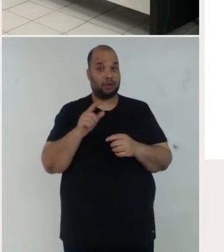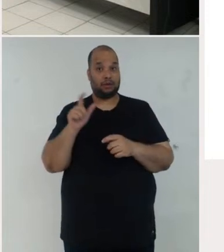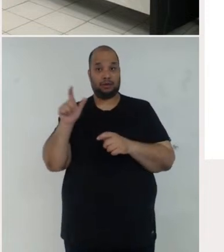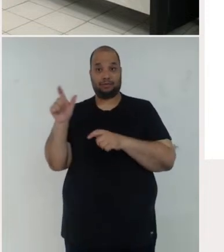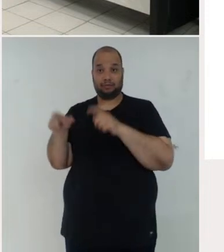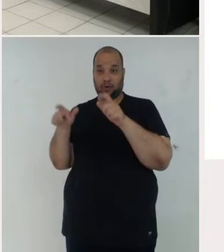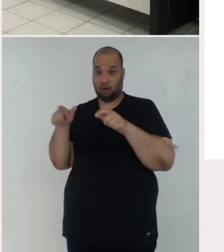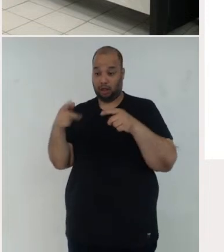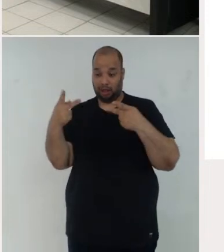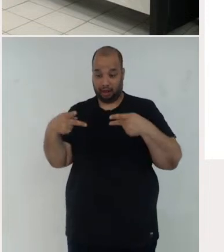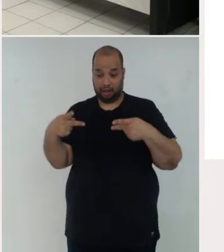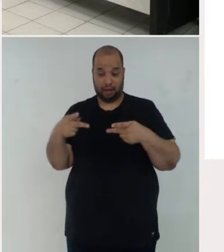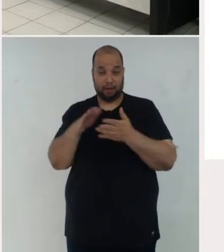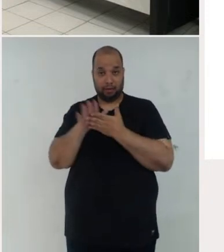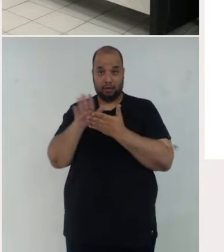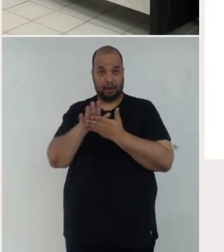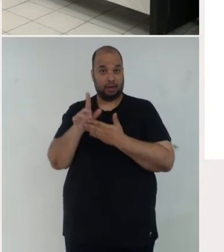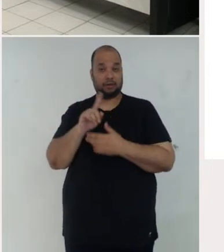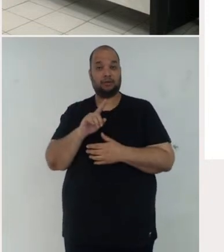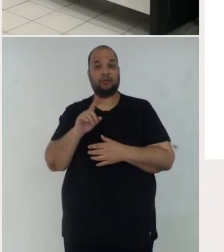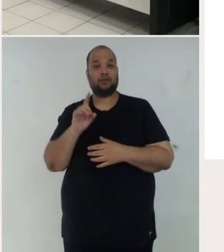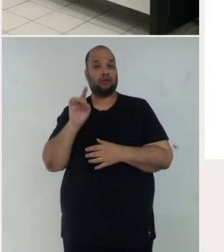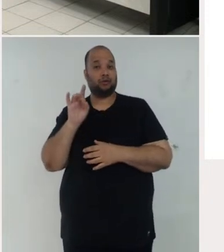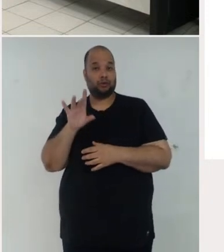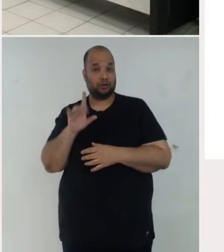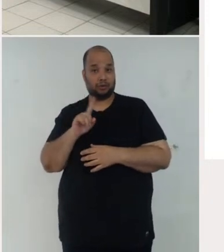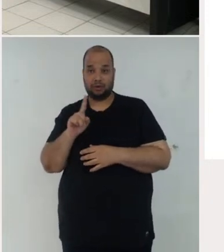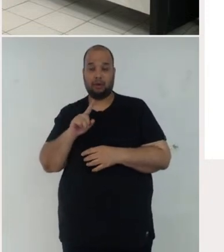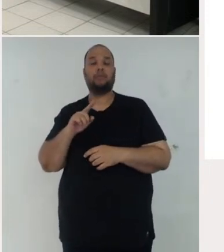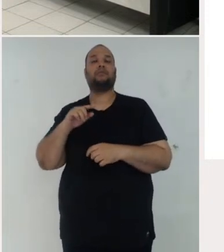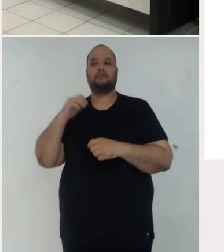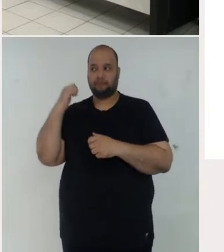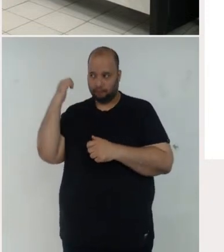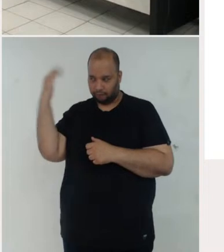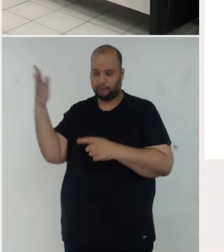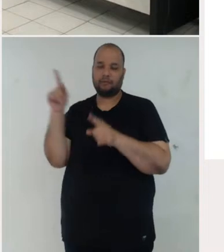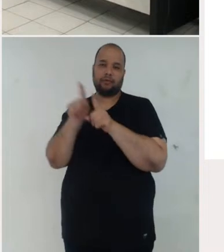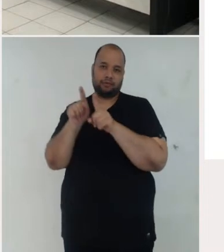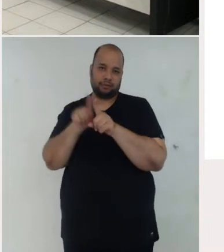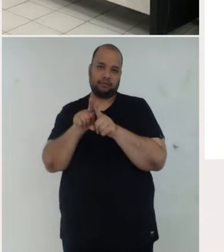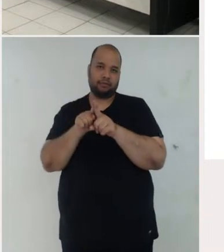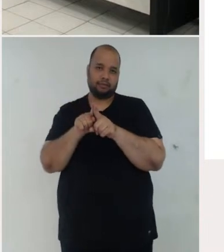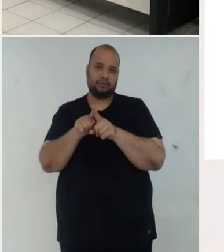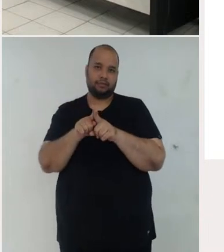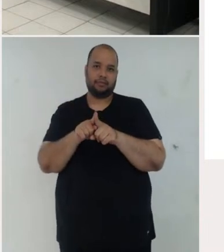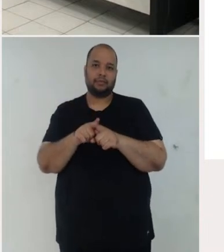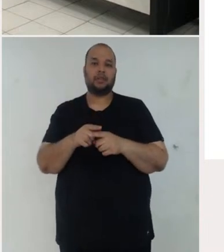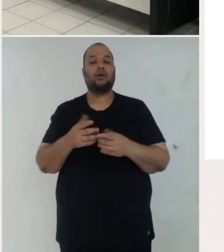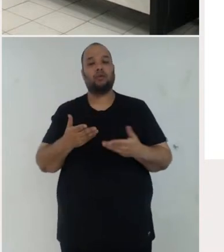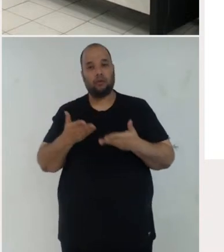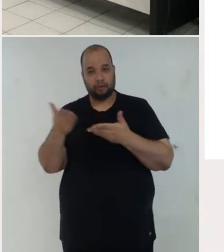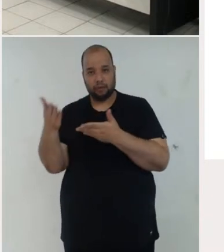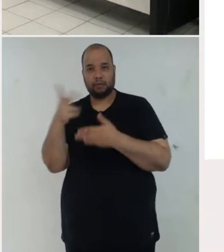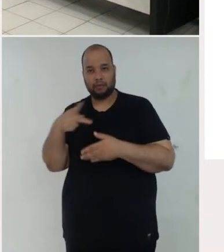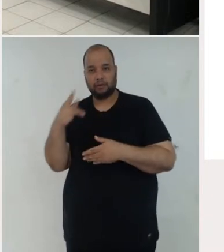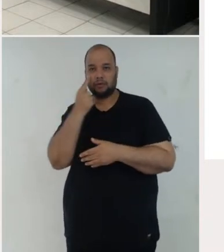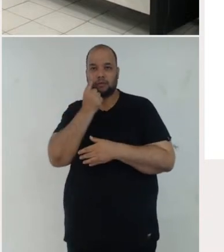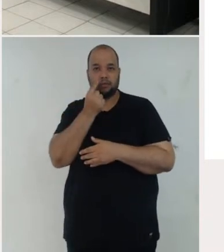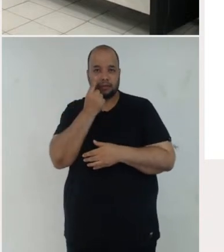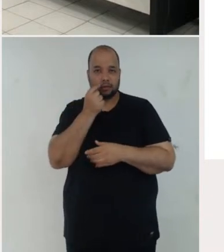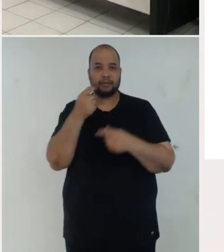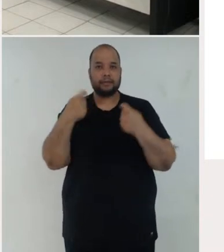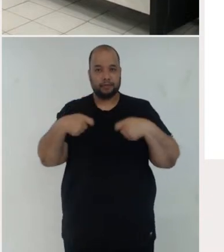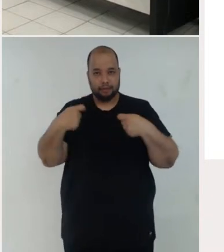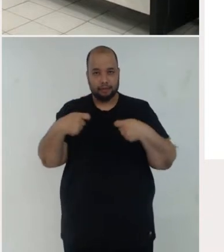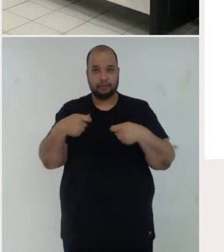locais que publicaram nesse volume, foram outras pessoas também. Então eu disse para ela, professora Onice,